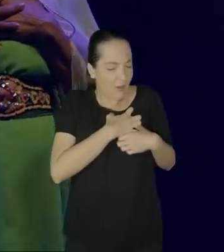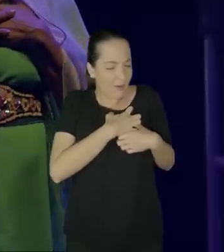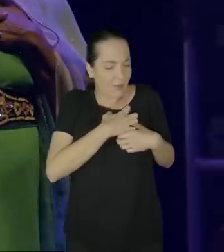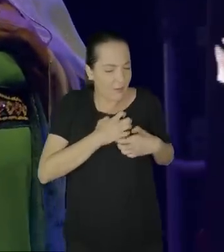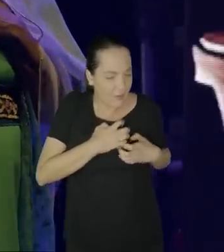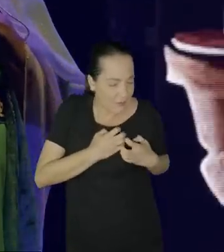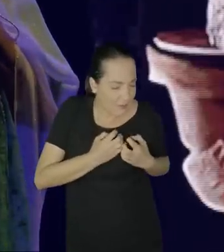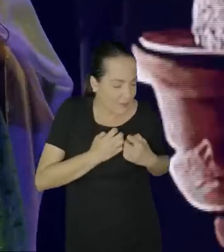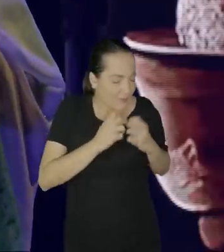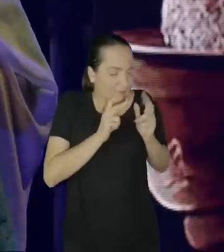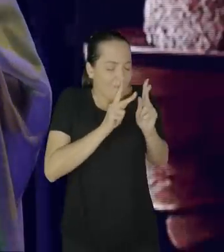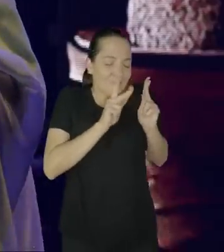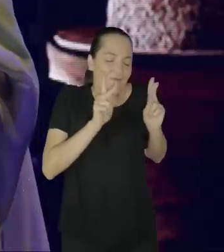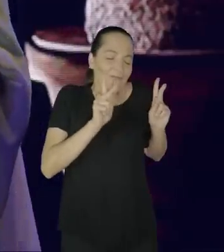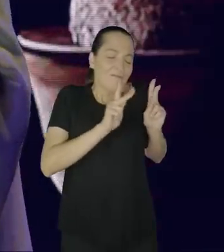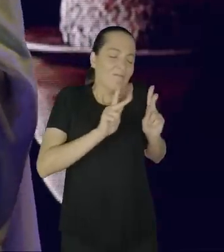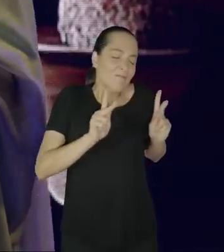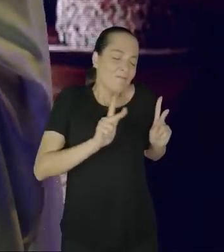em uma paz.